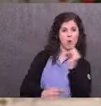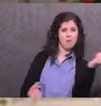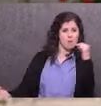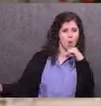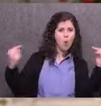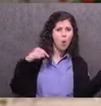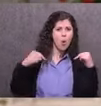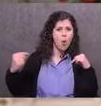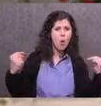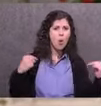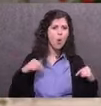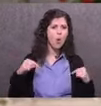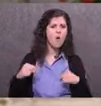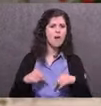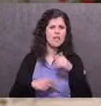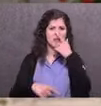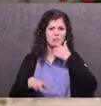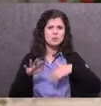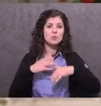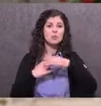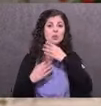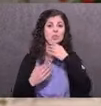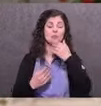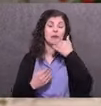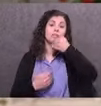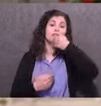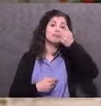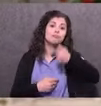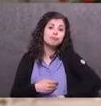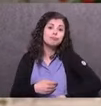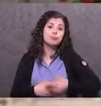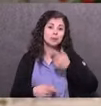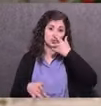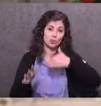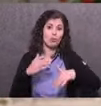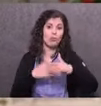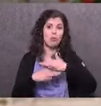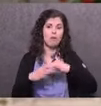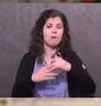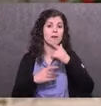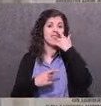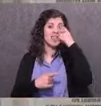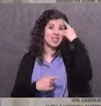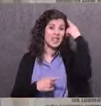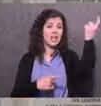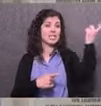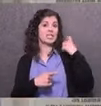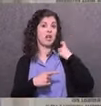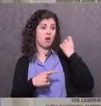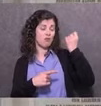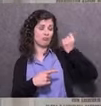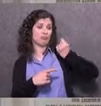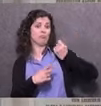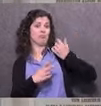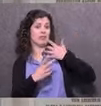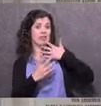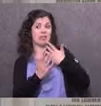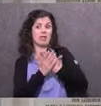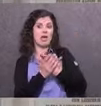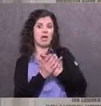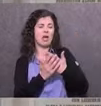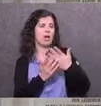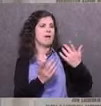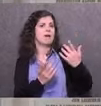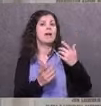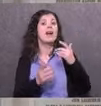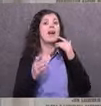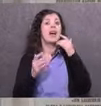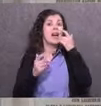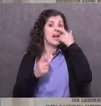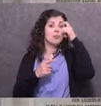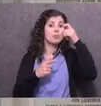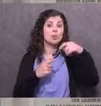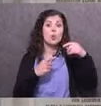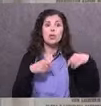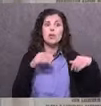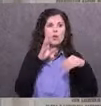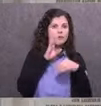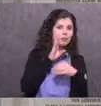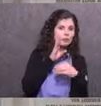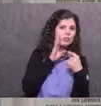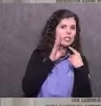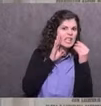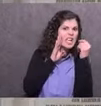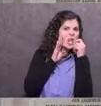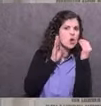povo. O traidor tinha-lhes dado este sinal: Aquele que eu beijar é esse